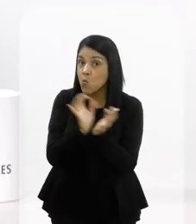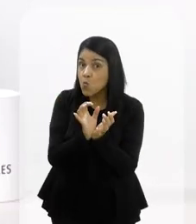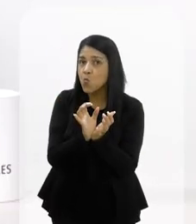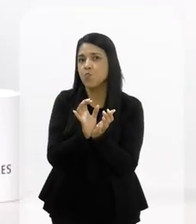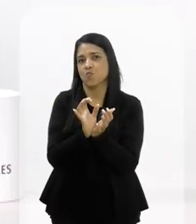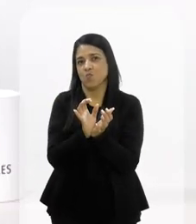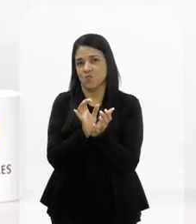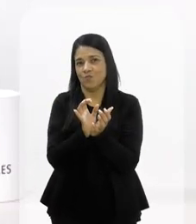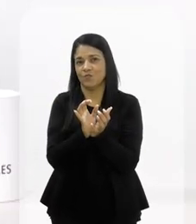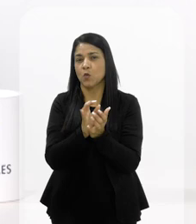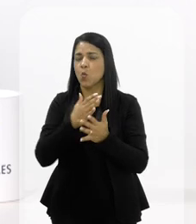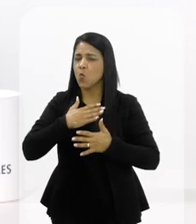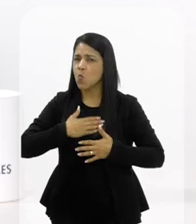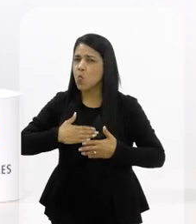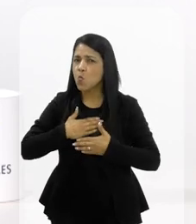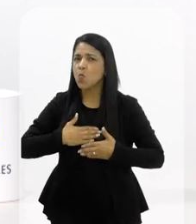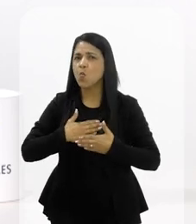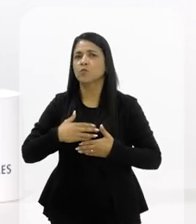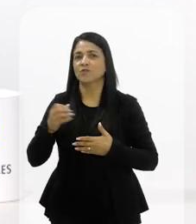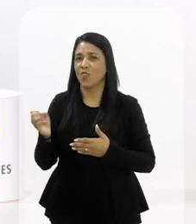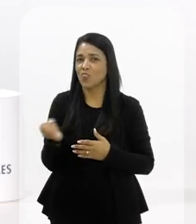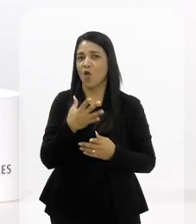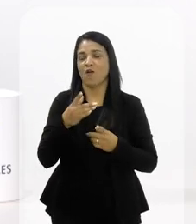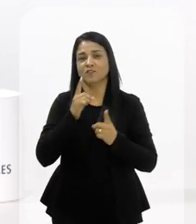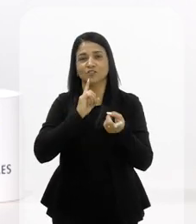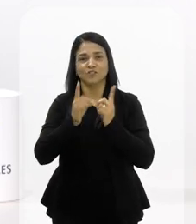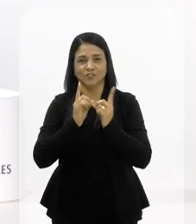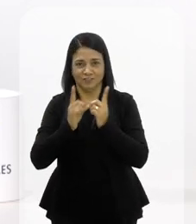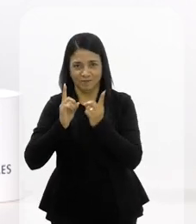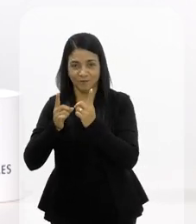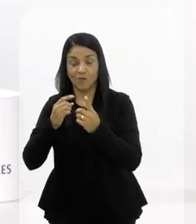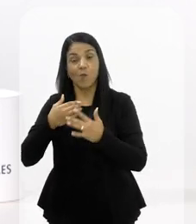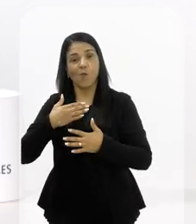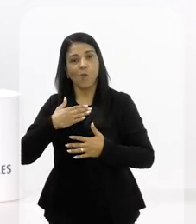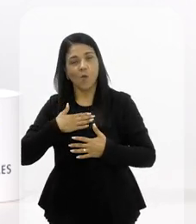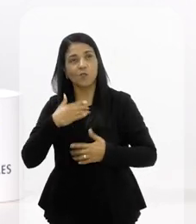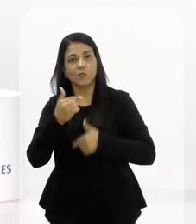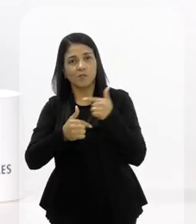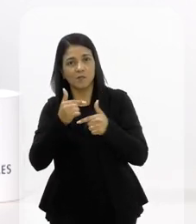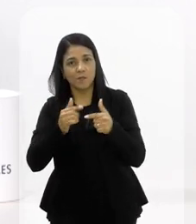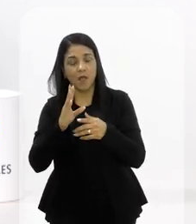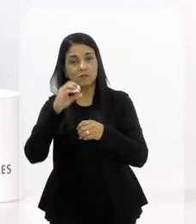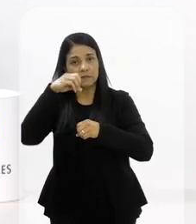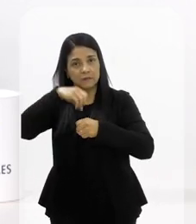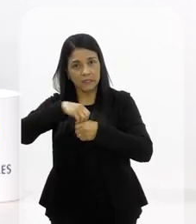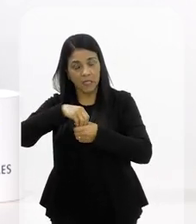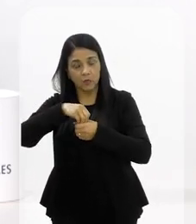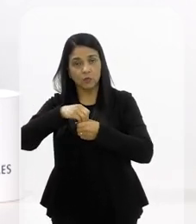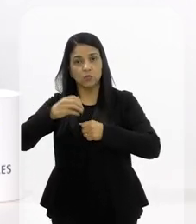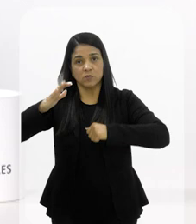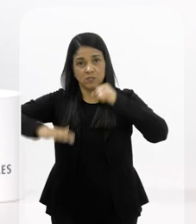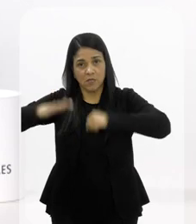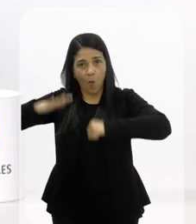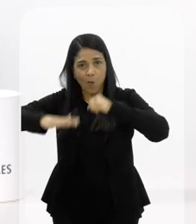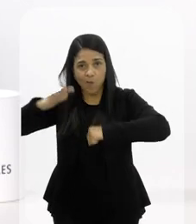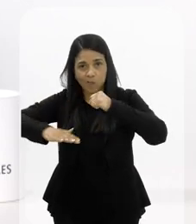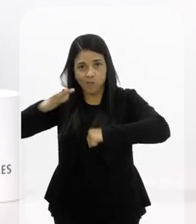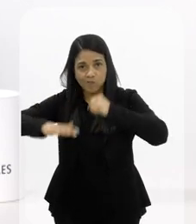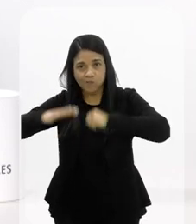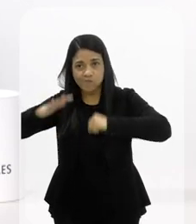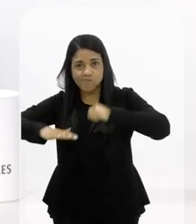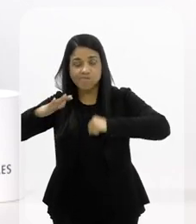coletivo Uhum E eu tô gostando muito dessa nova dinâmica eh eu trabalho por exemplo lá no Salgueiro eu